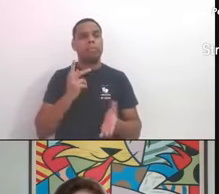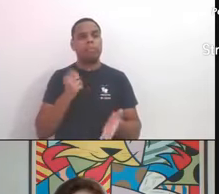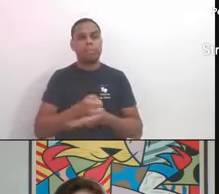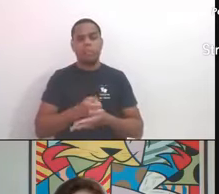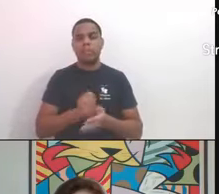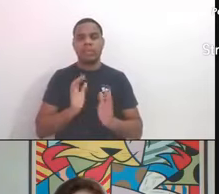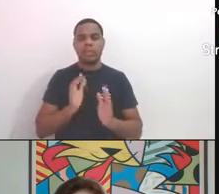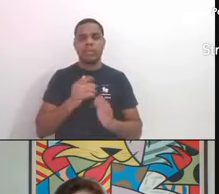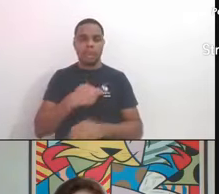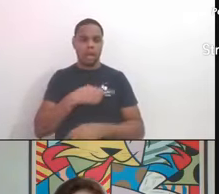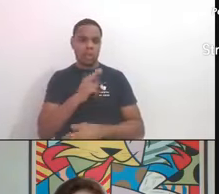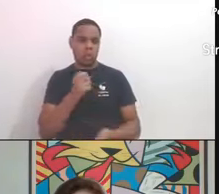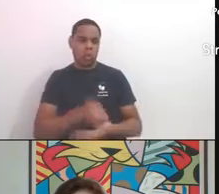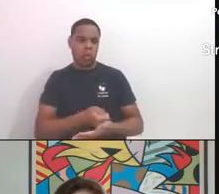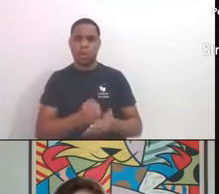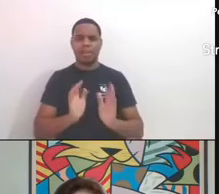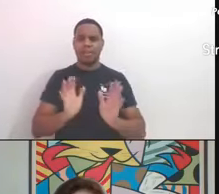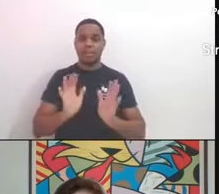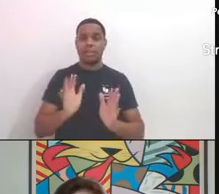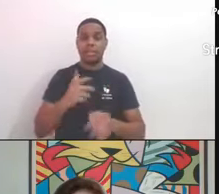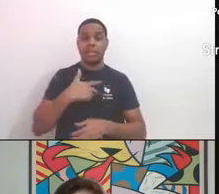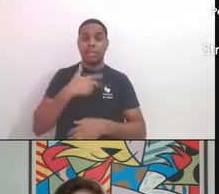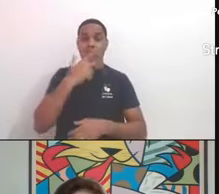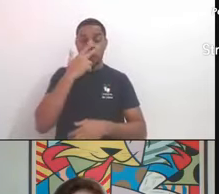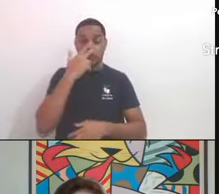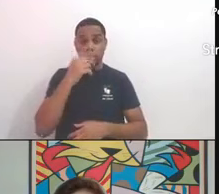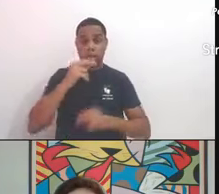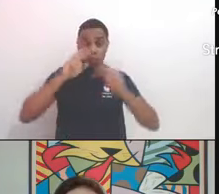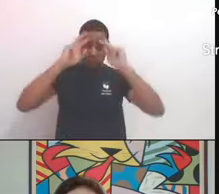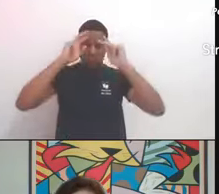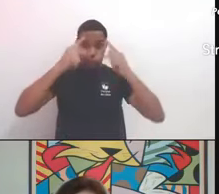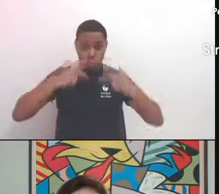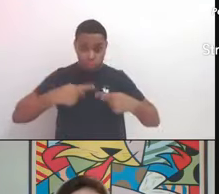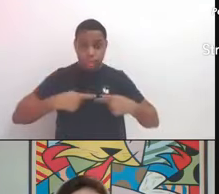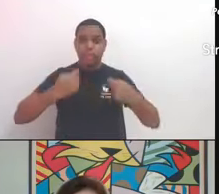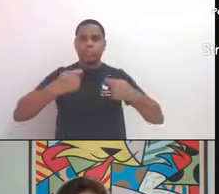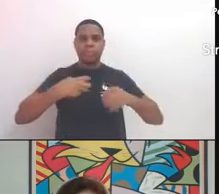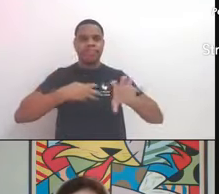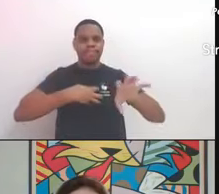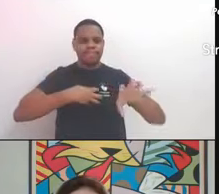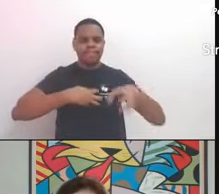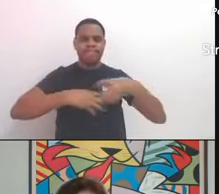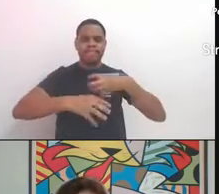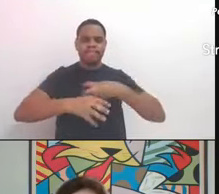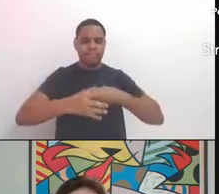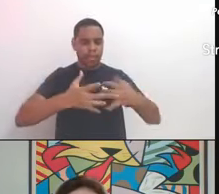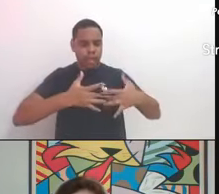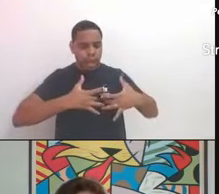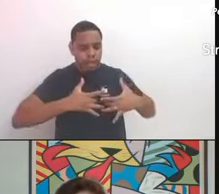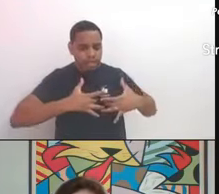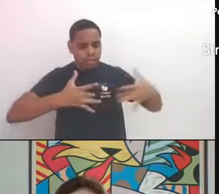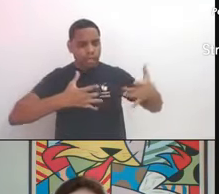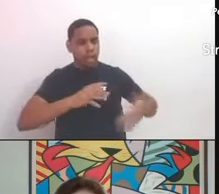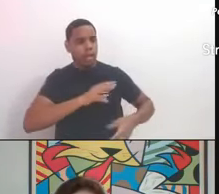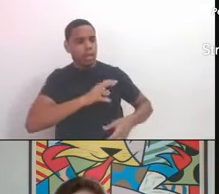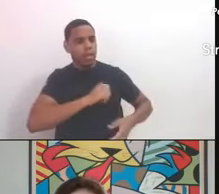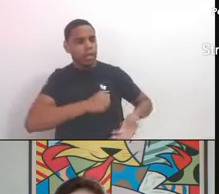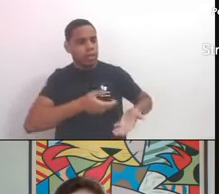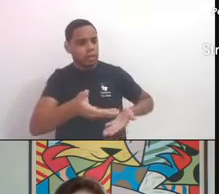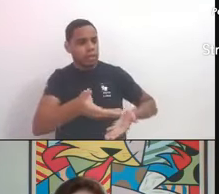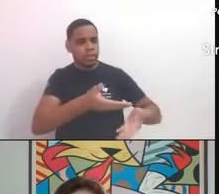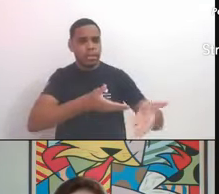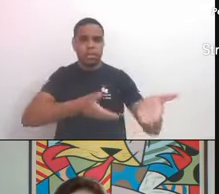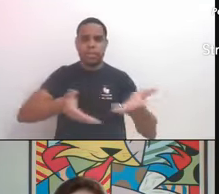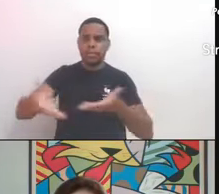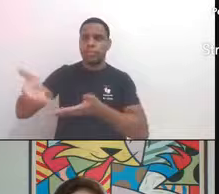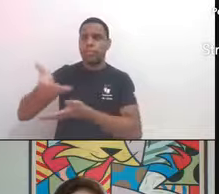princípio religioso, nada. É pela necessidade humana mesmo, pelo que nós estamos observando agora. Então,